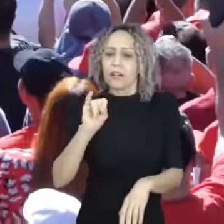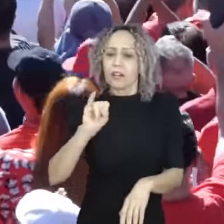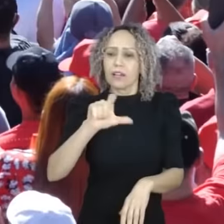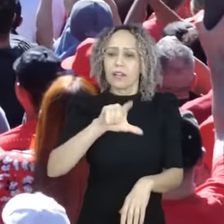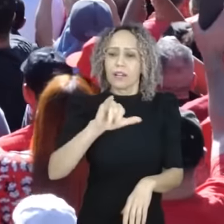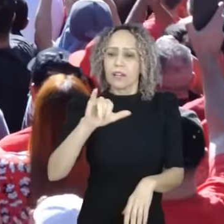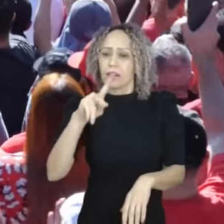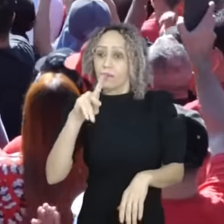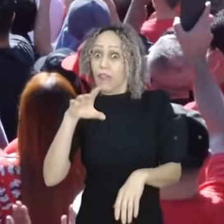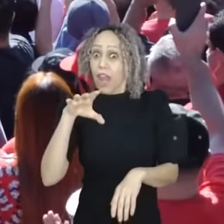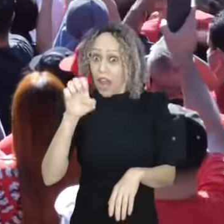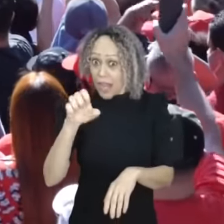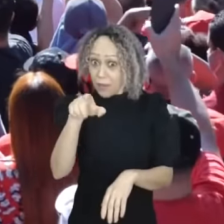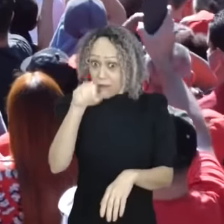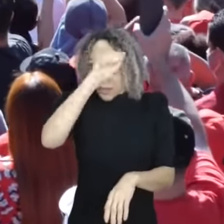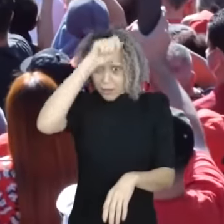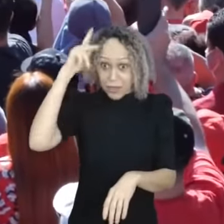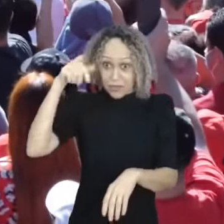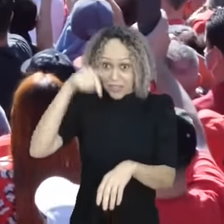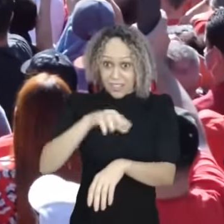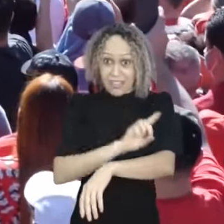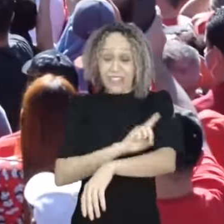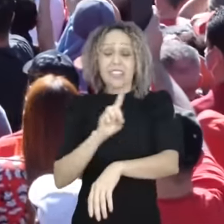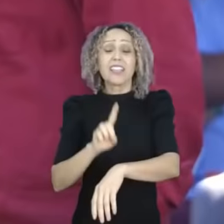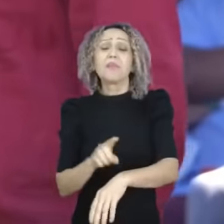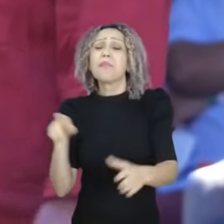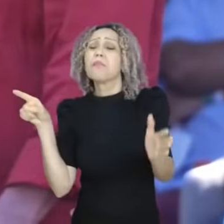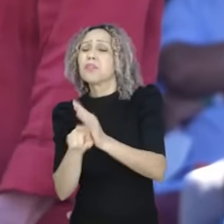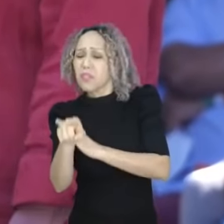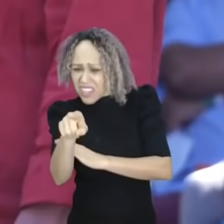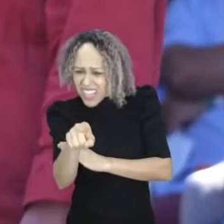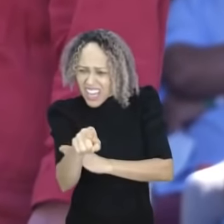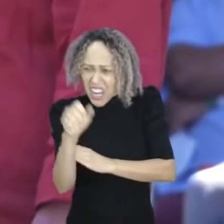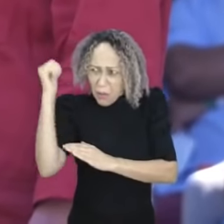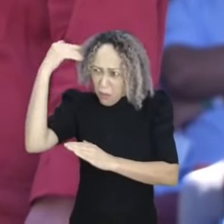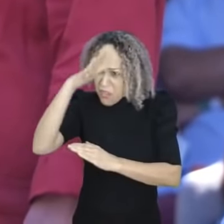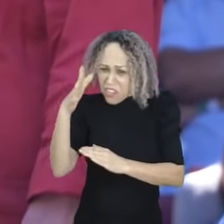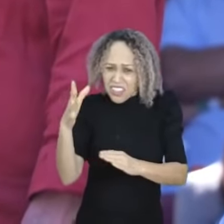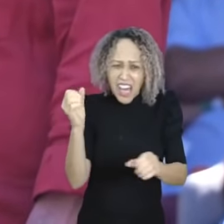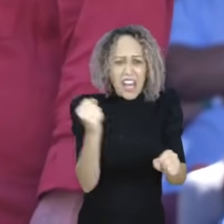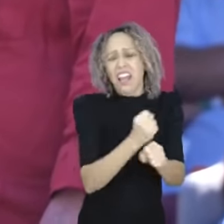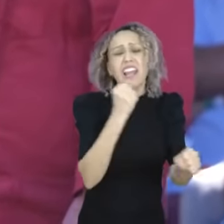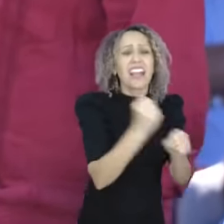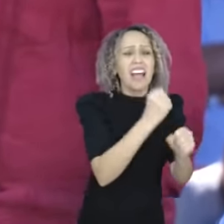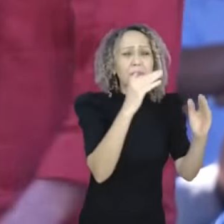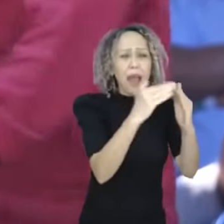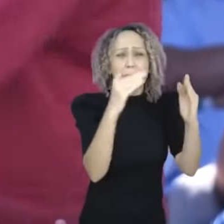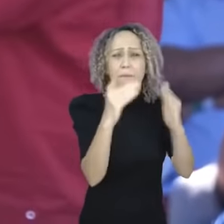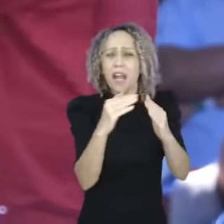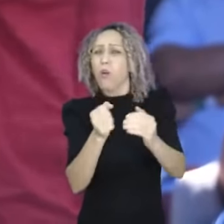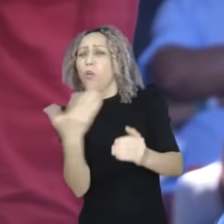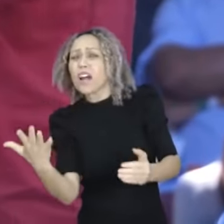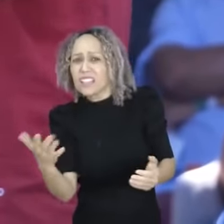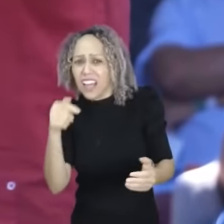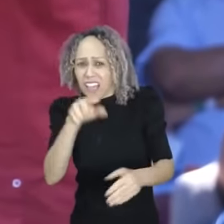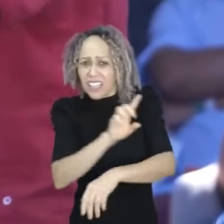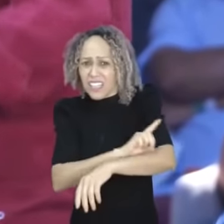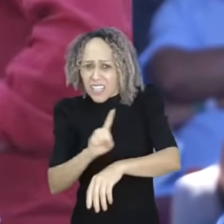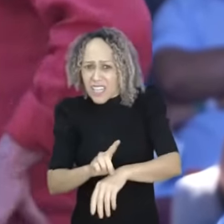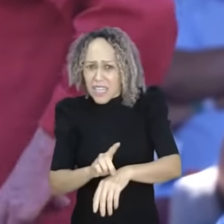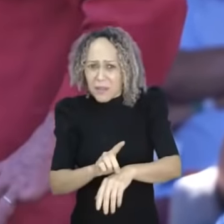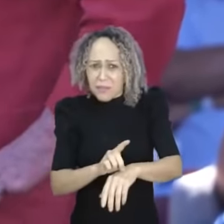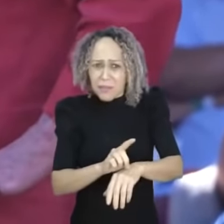Quantas casas o Bolsonaro fez em Diadema do Minha Casa Minha Vida? Zero. Qual é a obra que o Bolsonaro